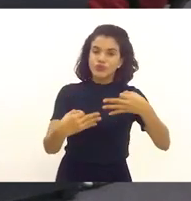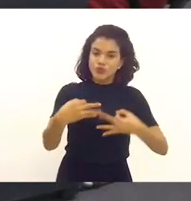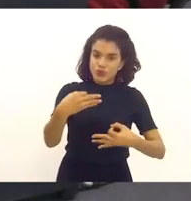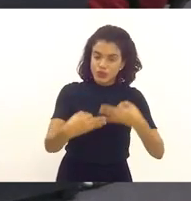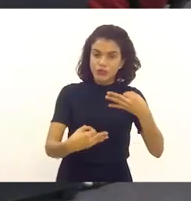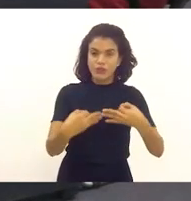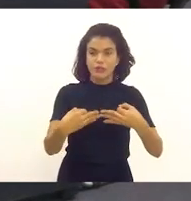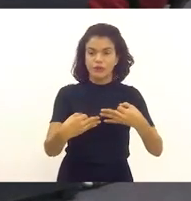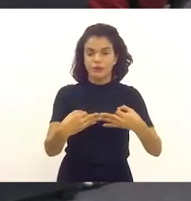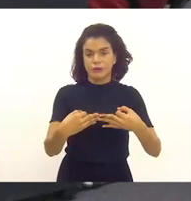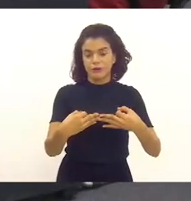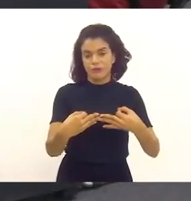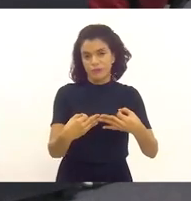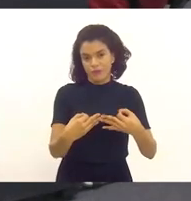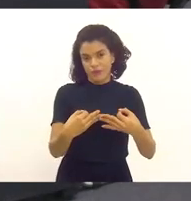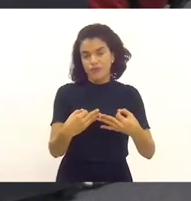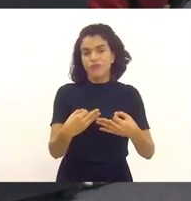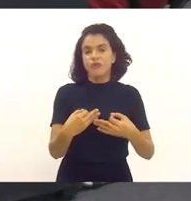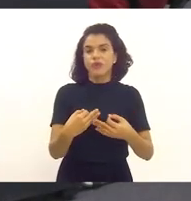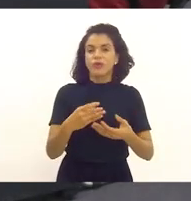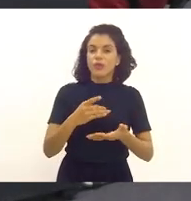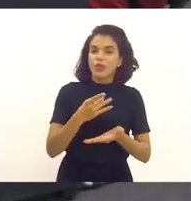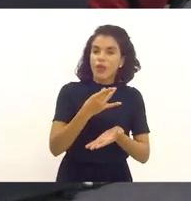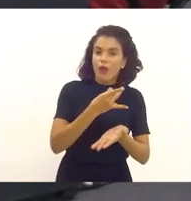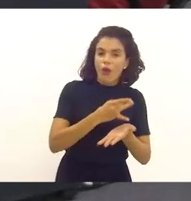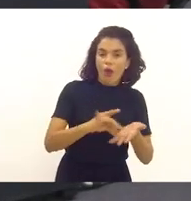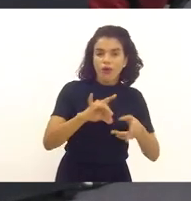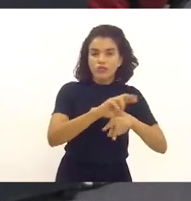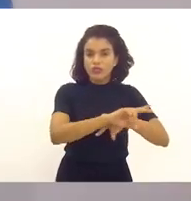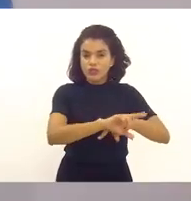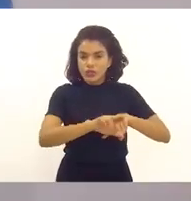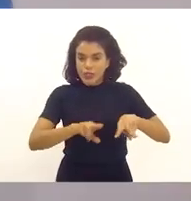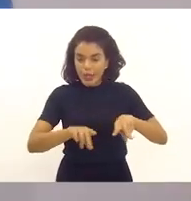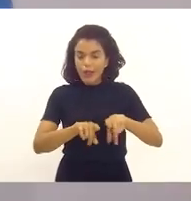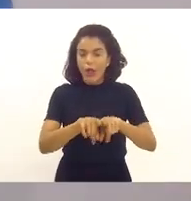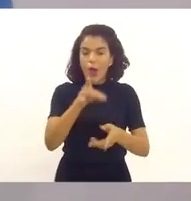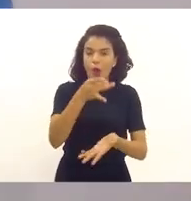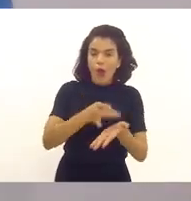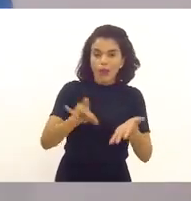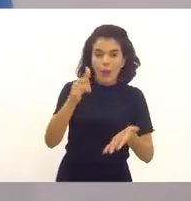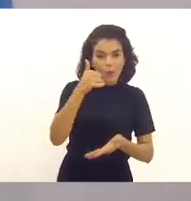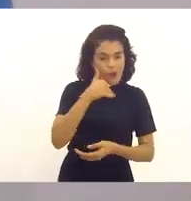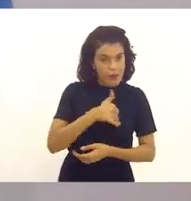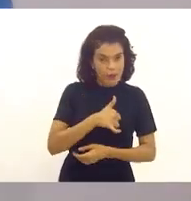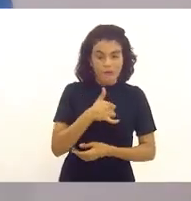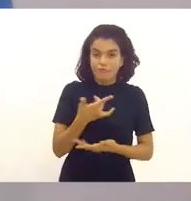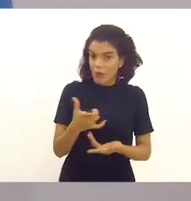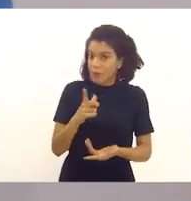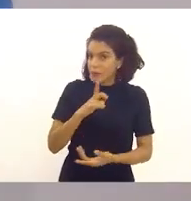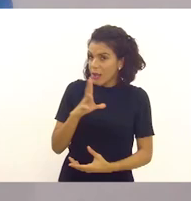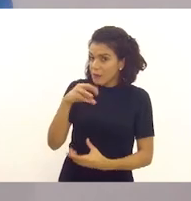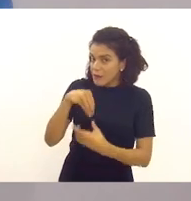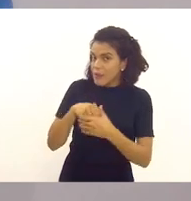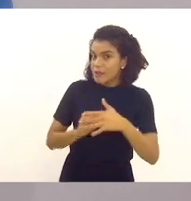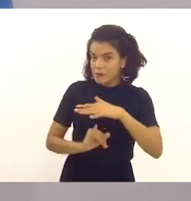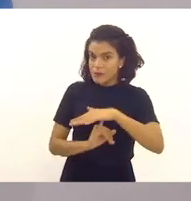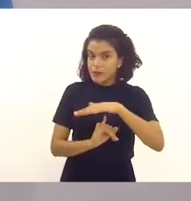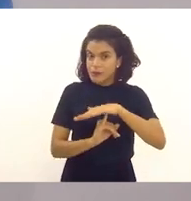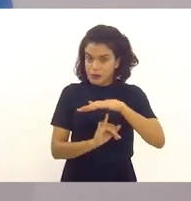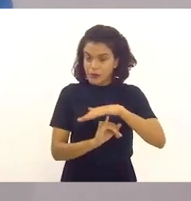dispir do sexismo do machismo da misoginia que também tem nessas instituições